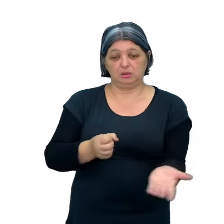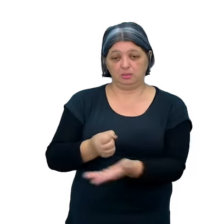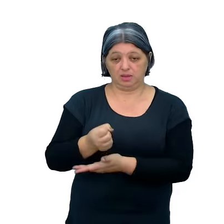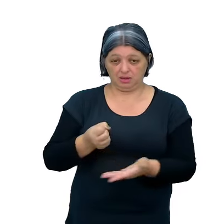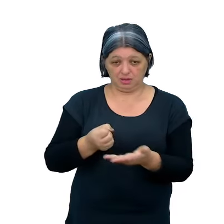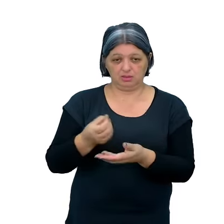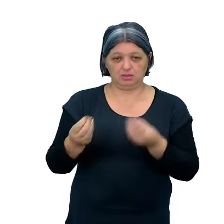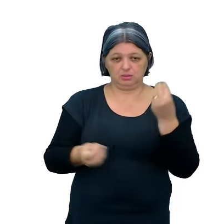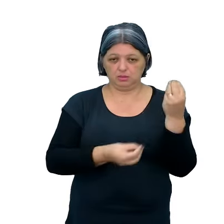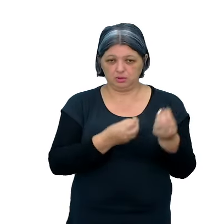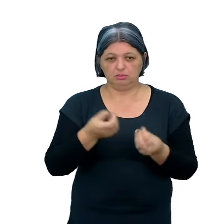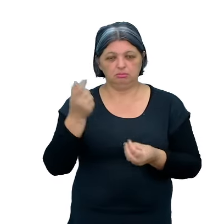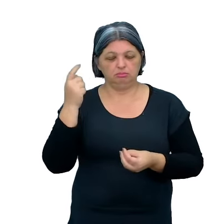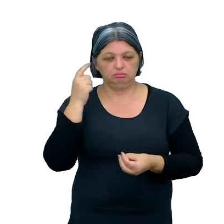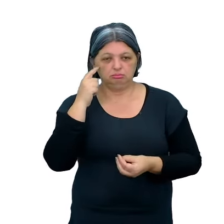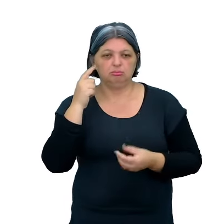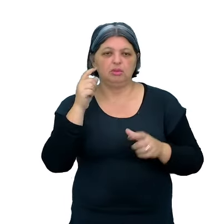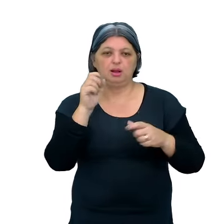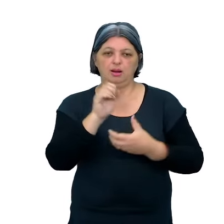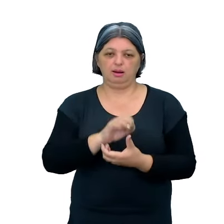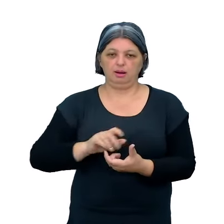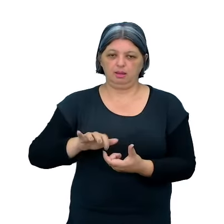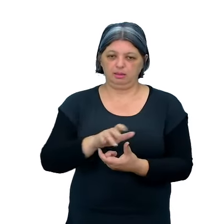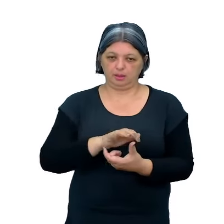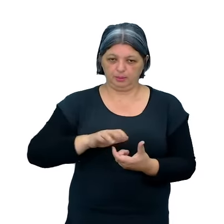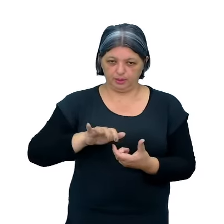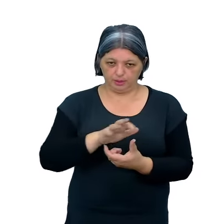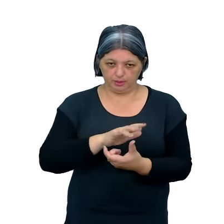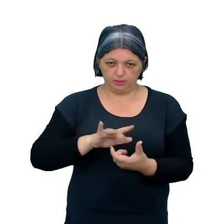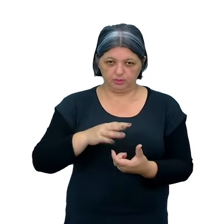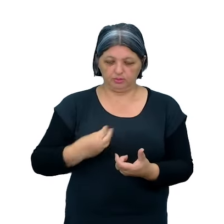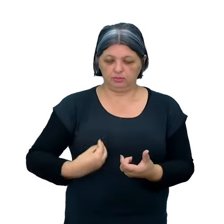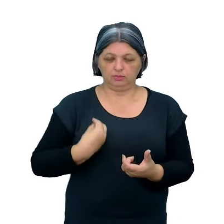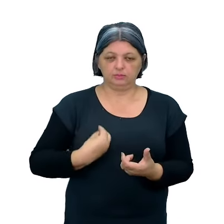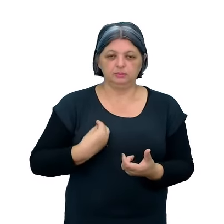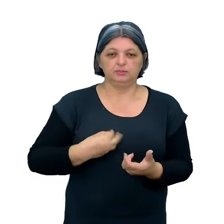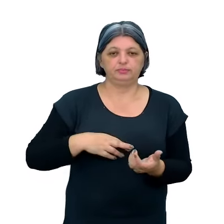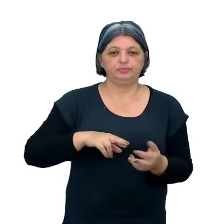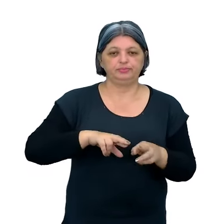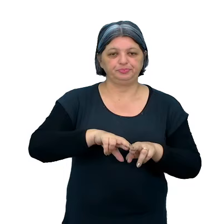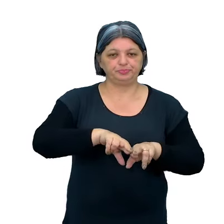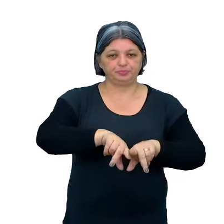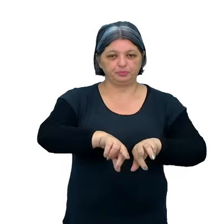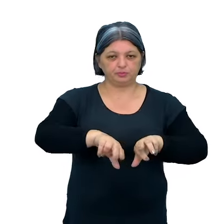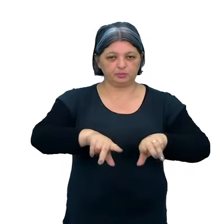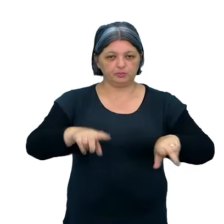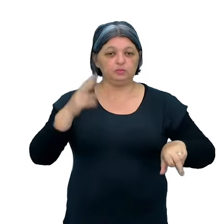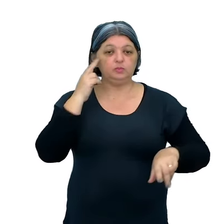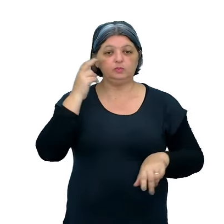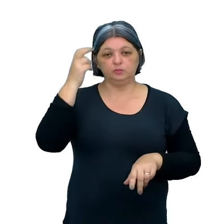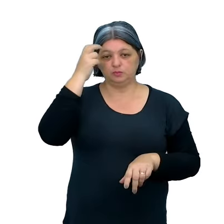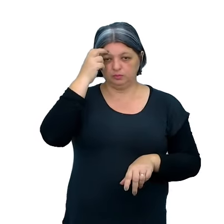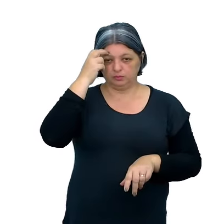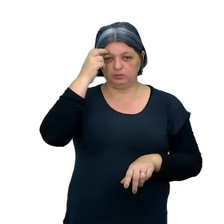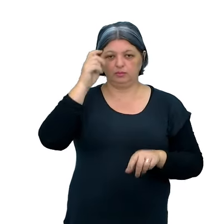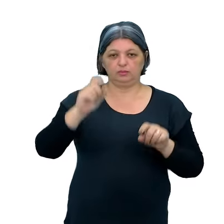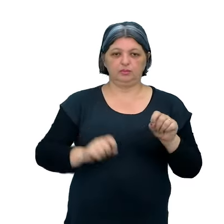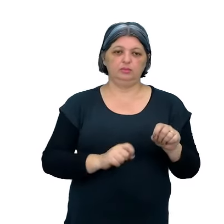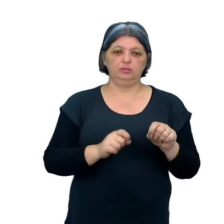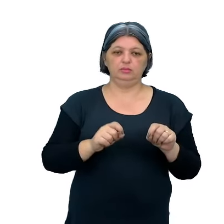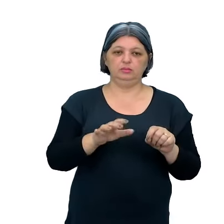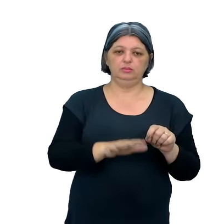estudantes vivenciam o letramento mediante a diversidade cultural e hipermodal dos meios